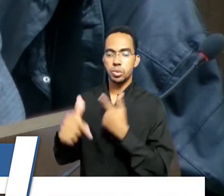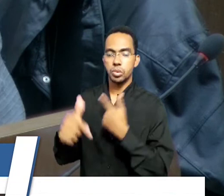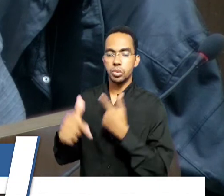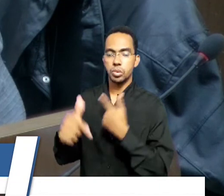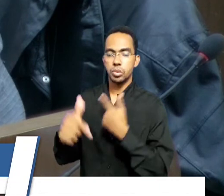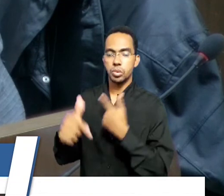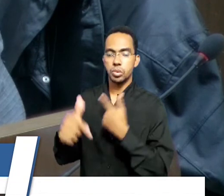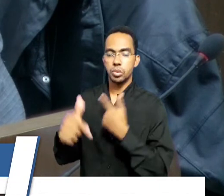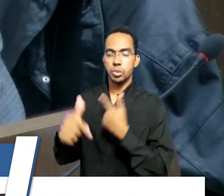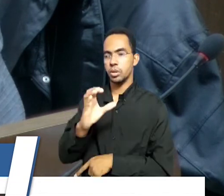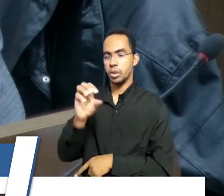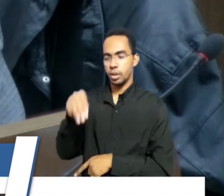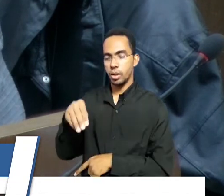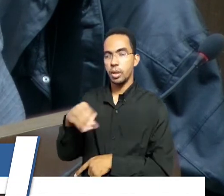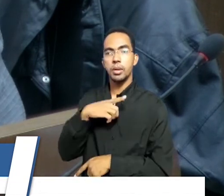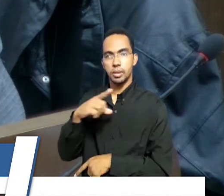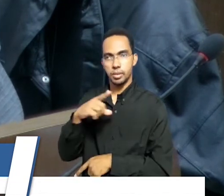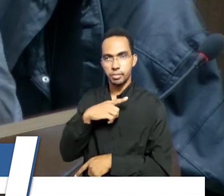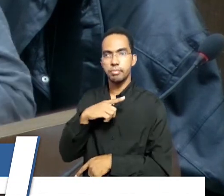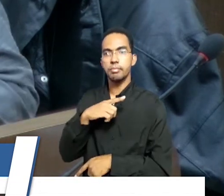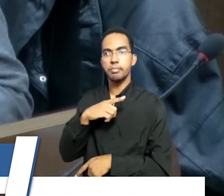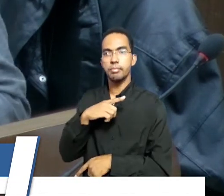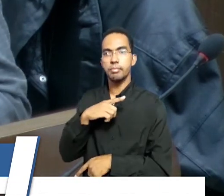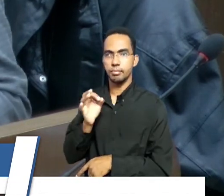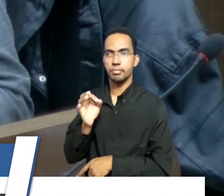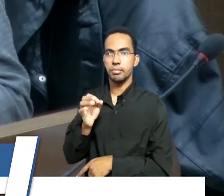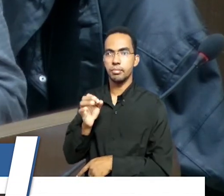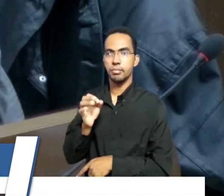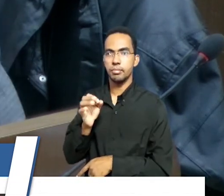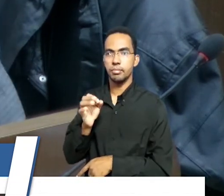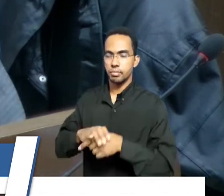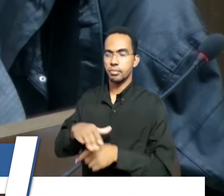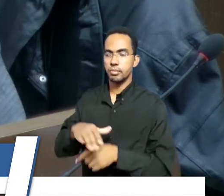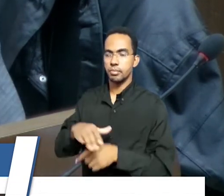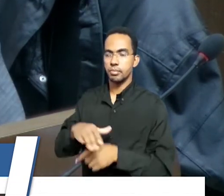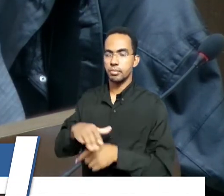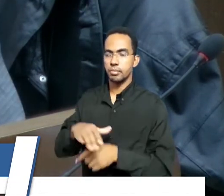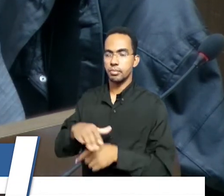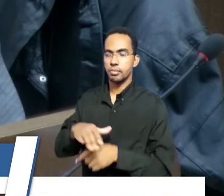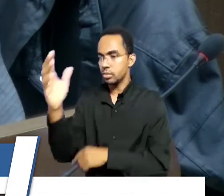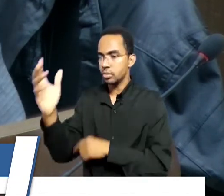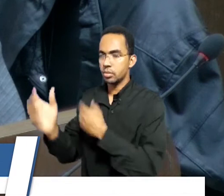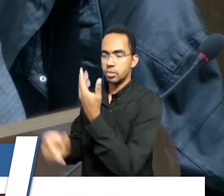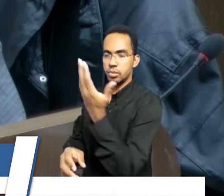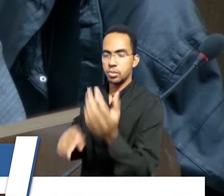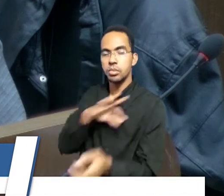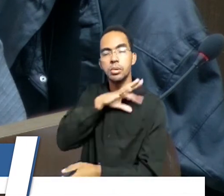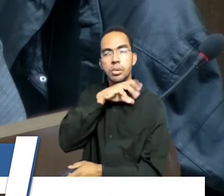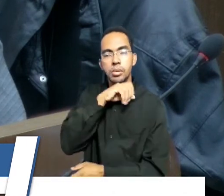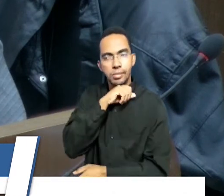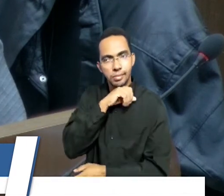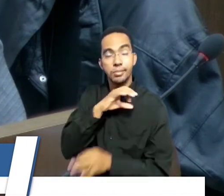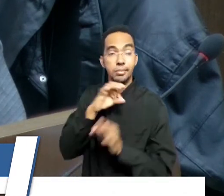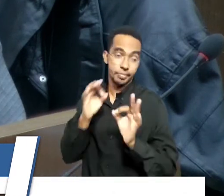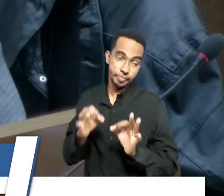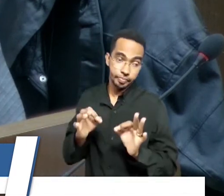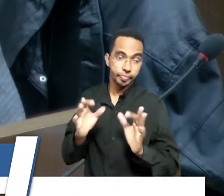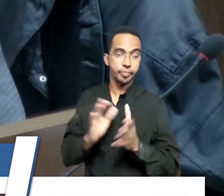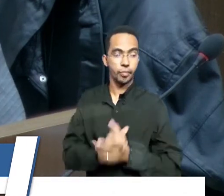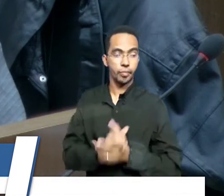e tanto na parte ambiental quanto nos animais. Então, assim, é notório que precisa,